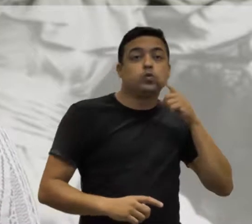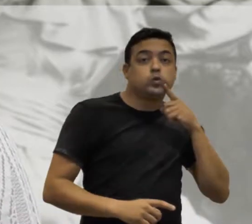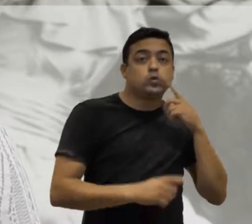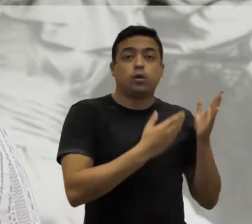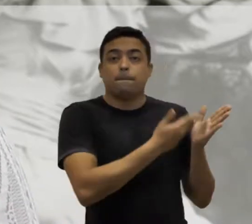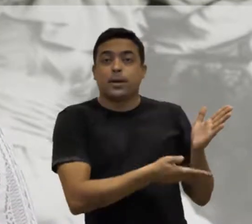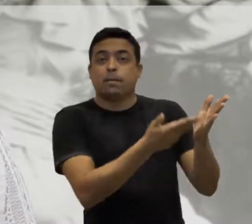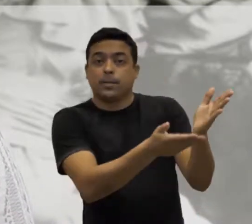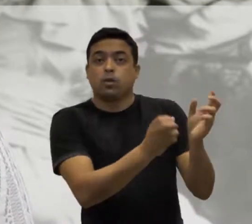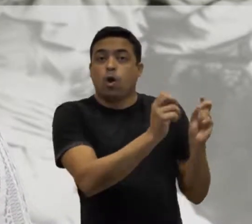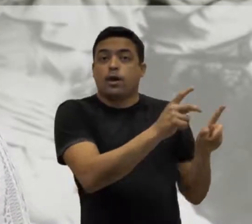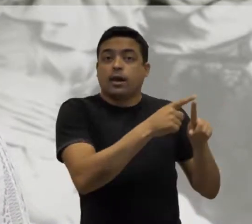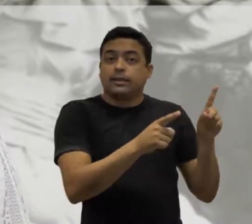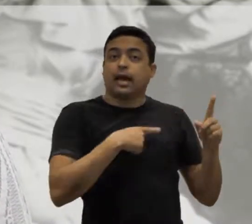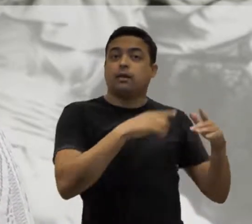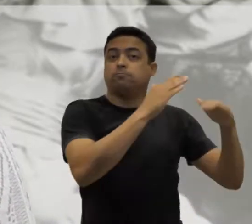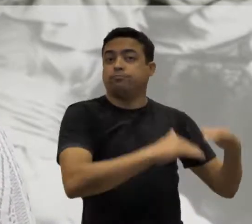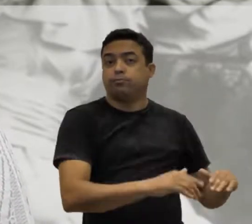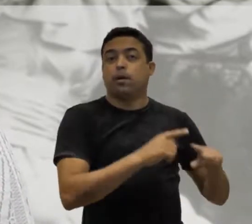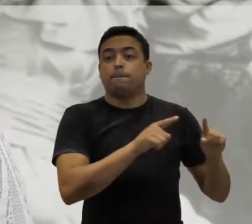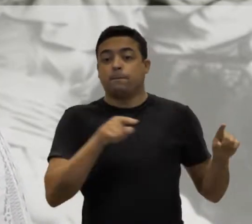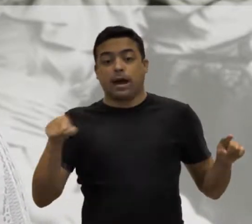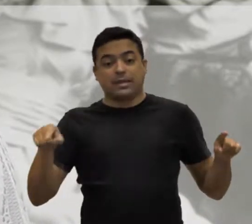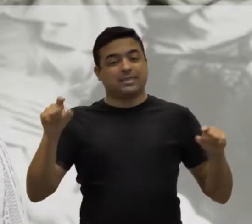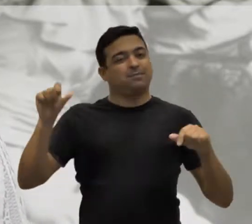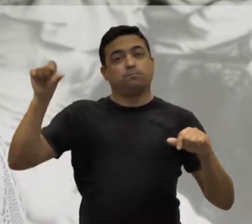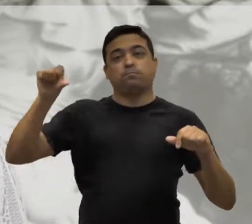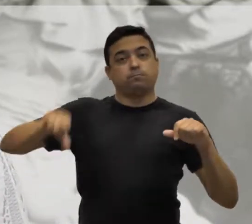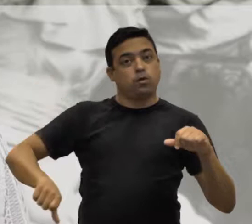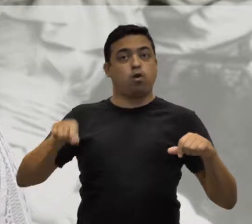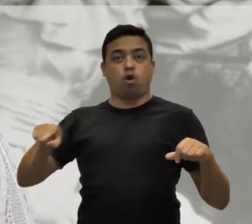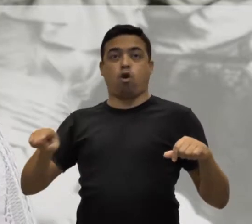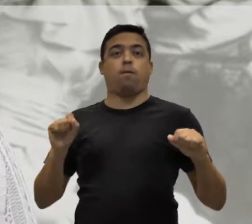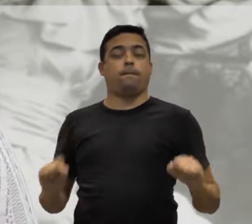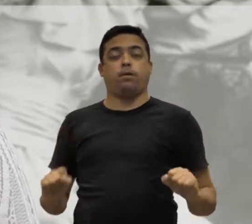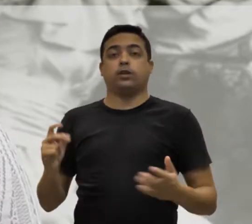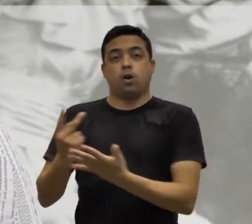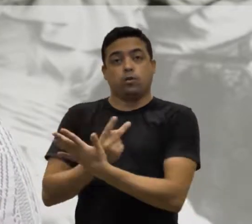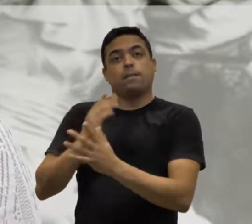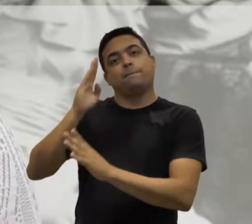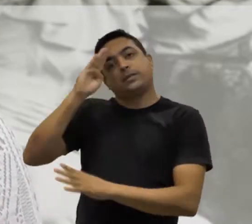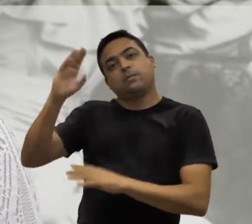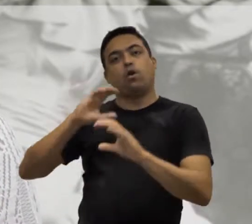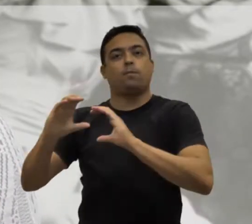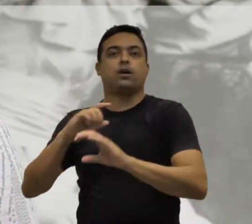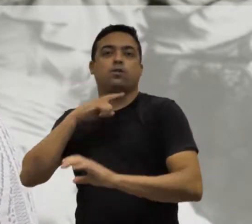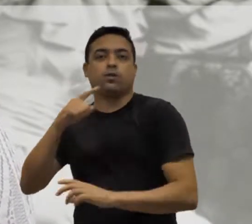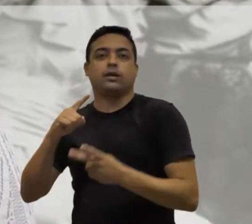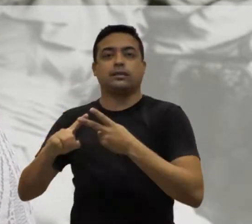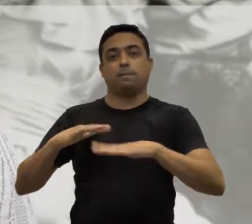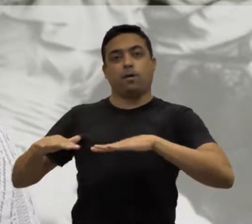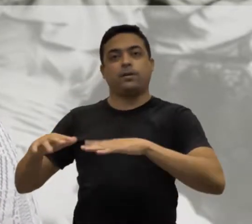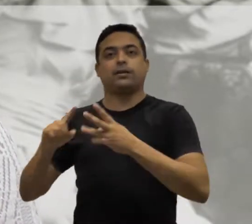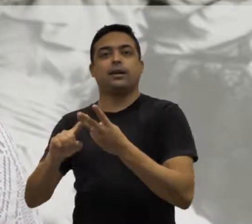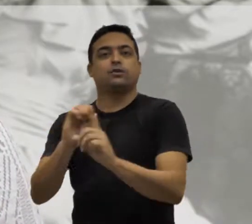visual, especialmente nas áreas do desenvolvimento da comunicação e orientação e mobilidade, influenciando também